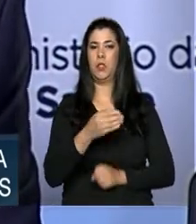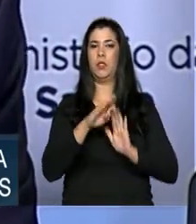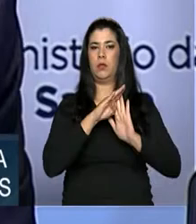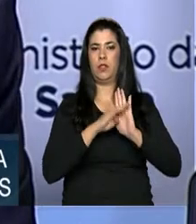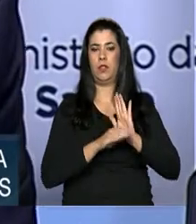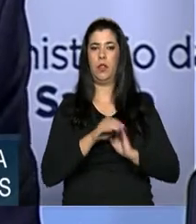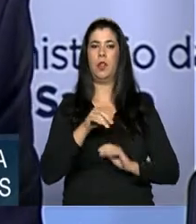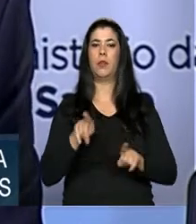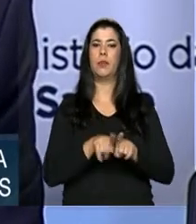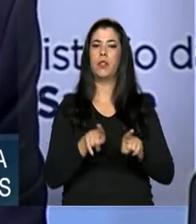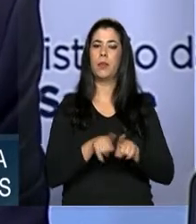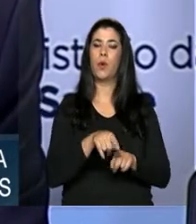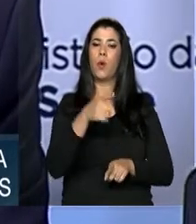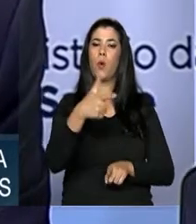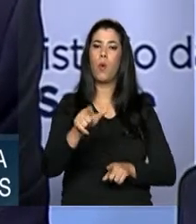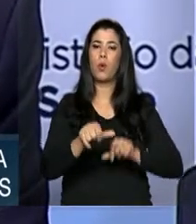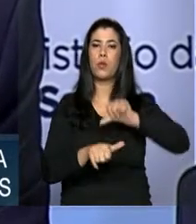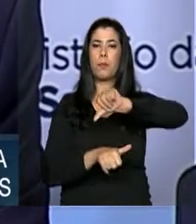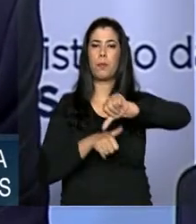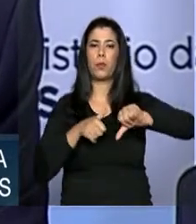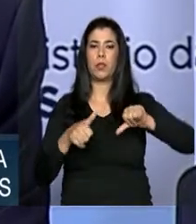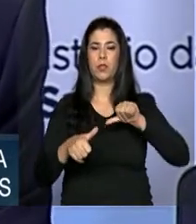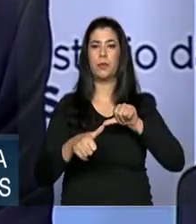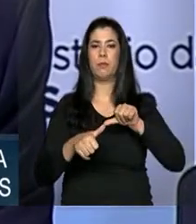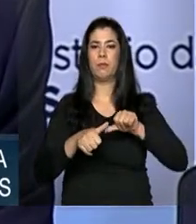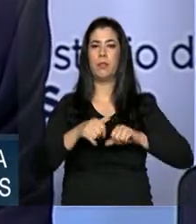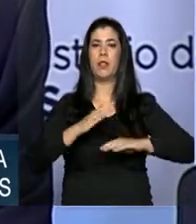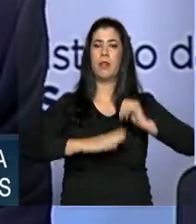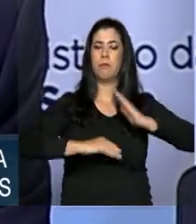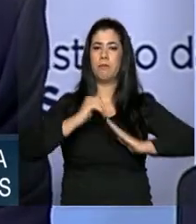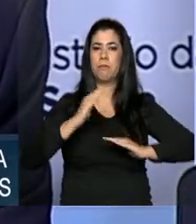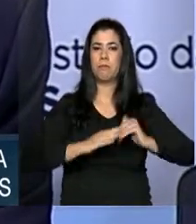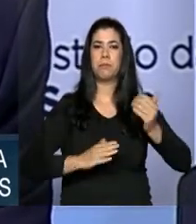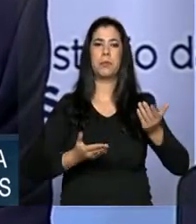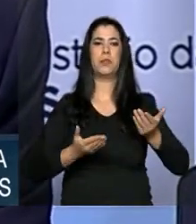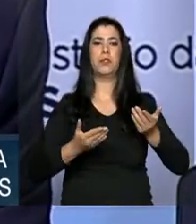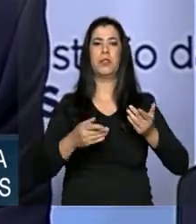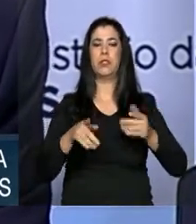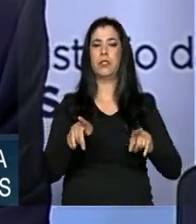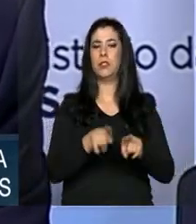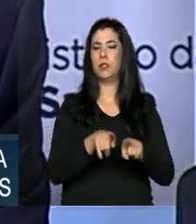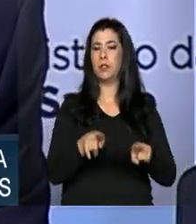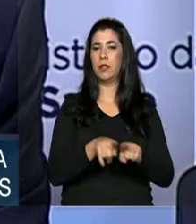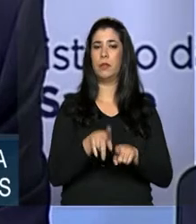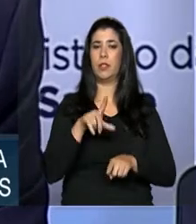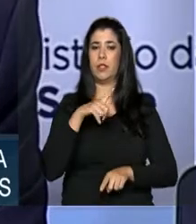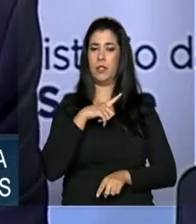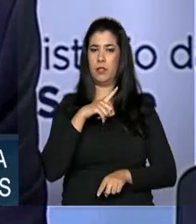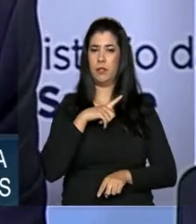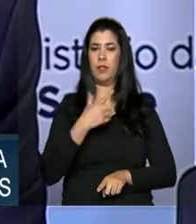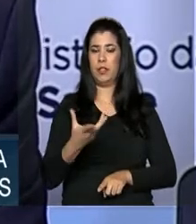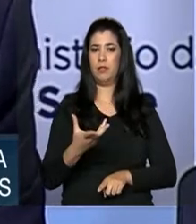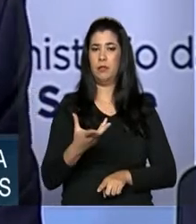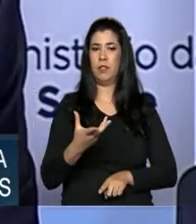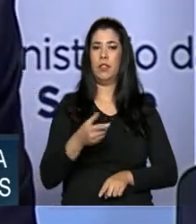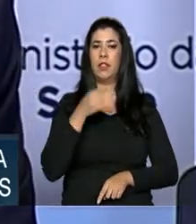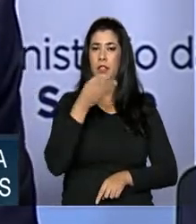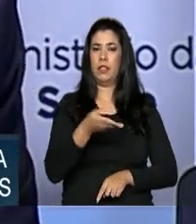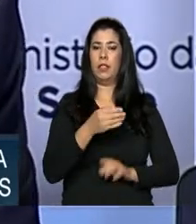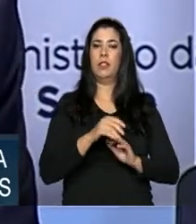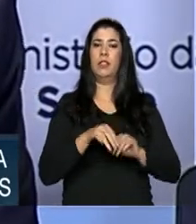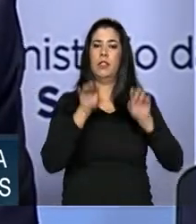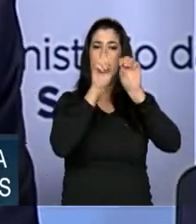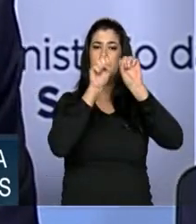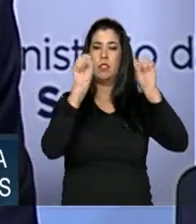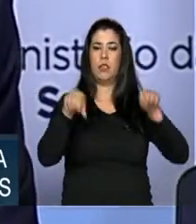curto prazo, que vão mostrando o impacto das ações, das ações práticas que o Sistema Único